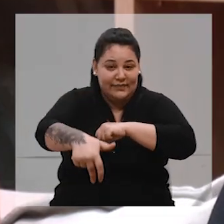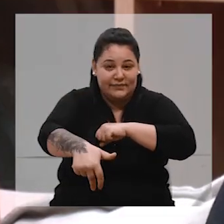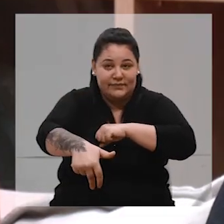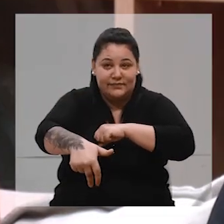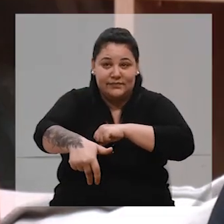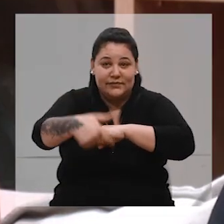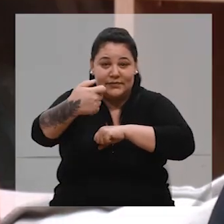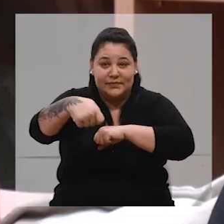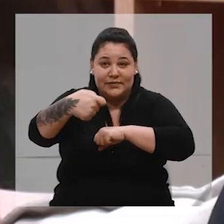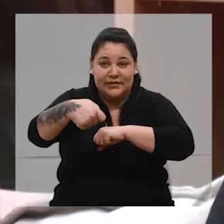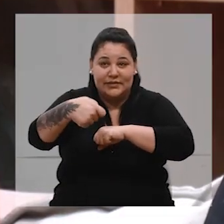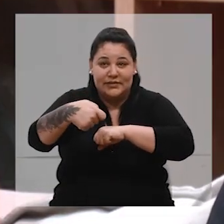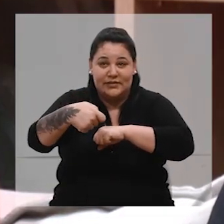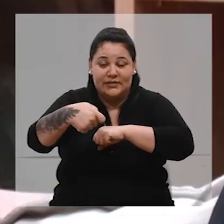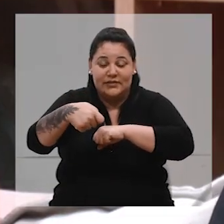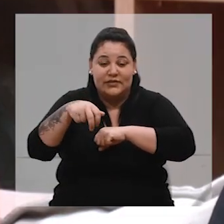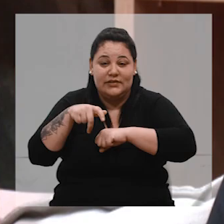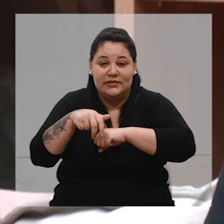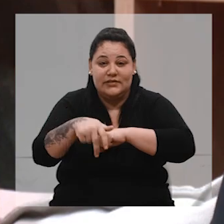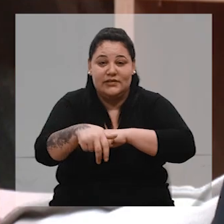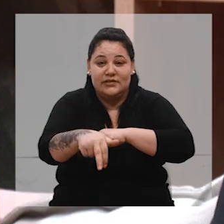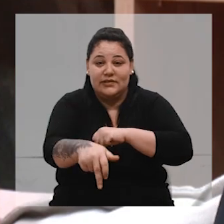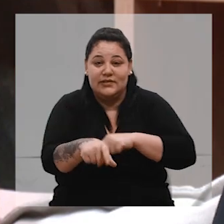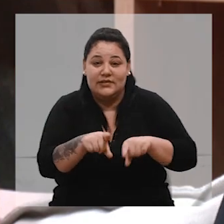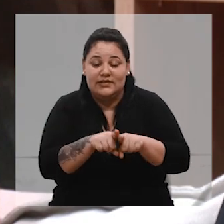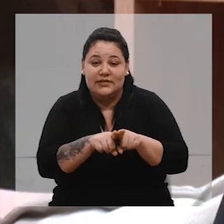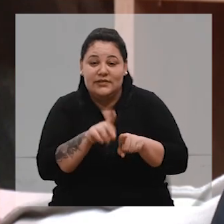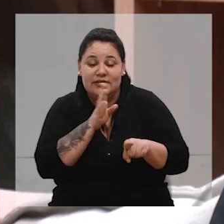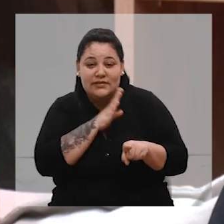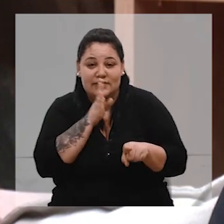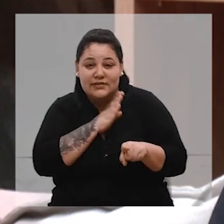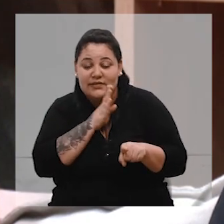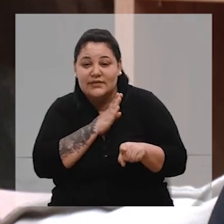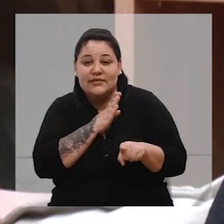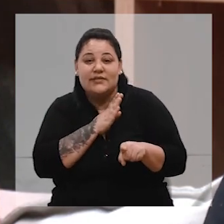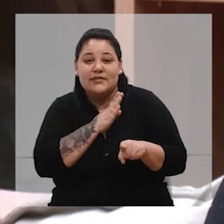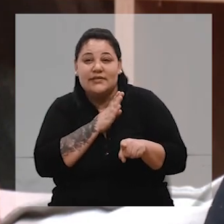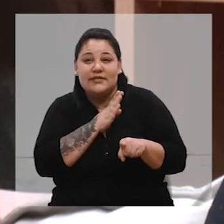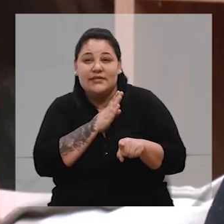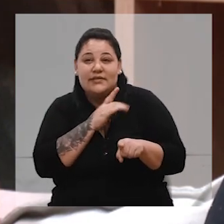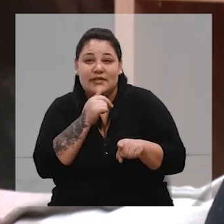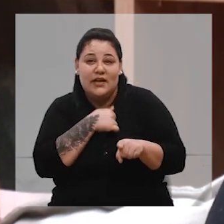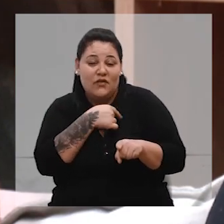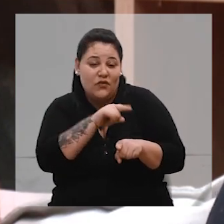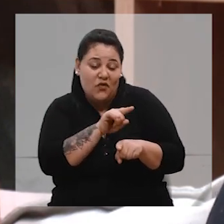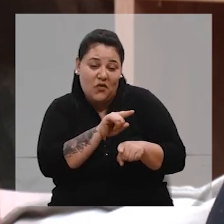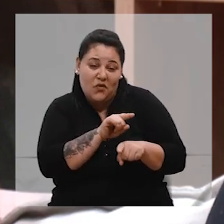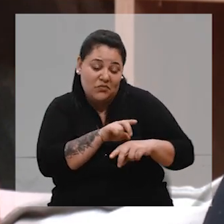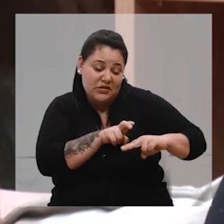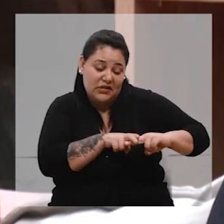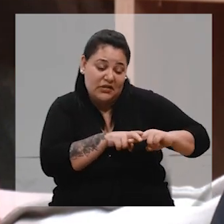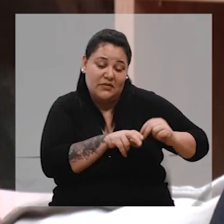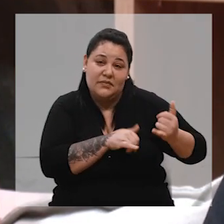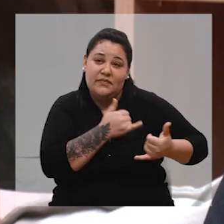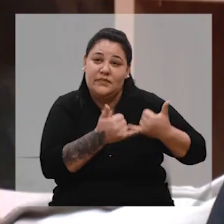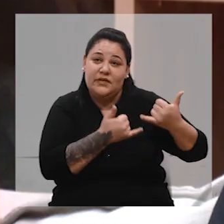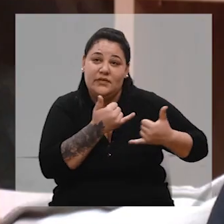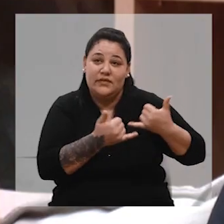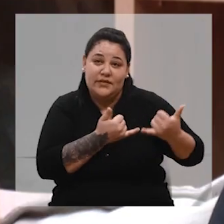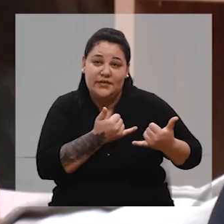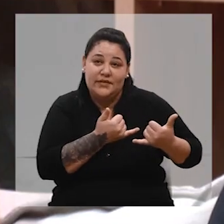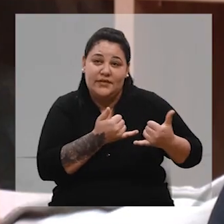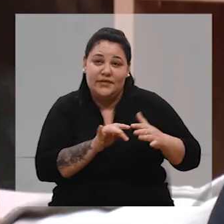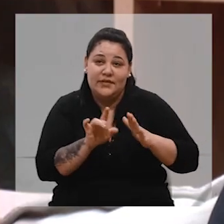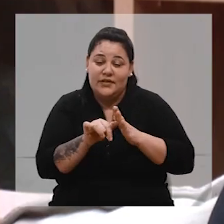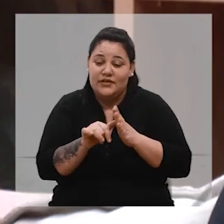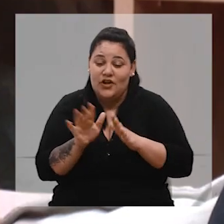uma escada só para descer, né? Daí tu tem que ficar se apertando para descer rápido. E daí eu vou lá no canto,